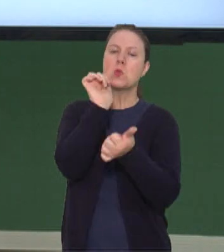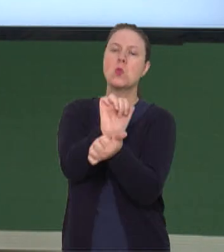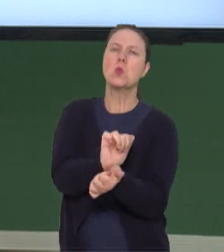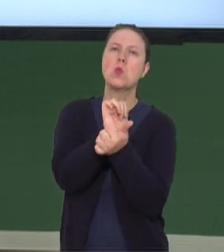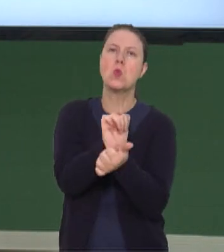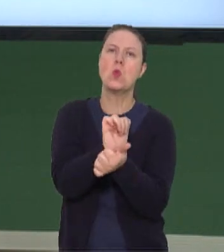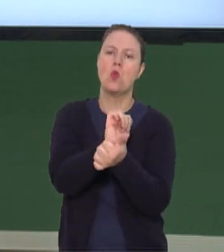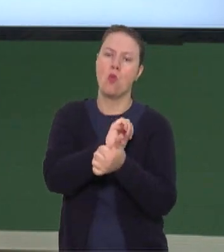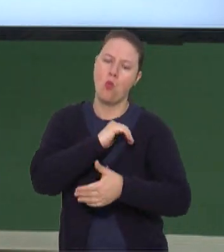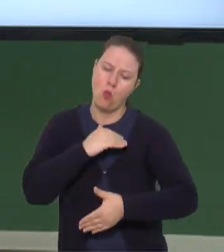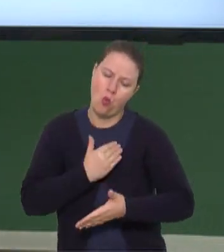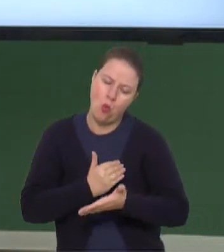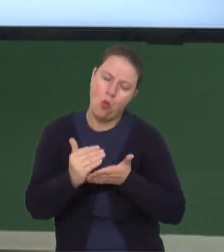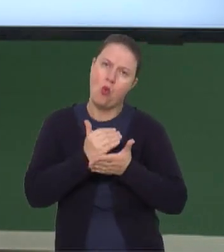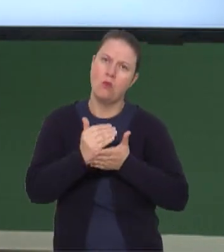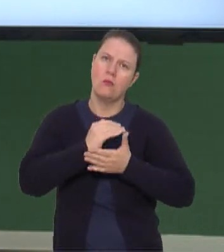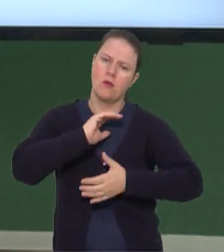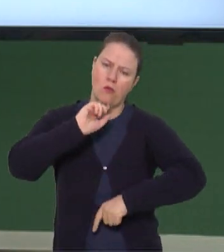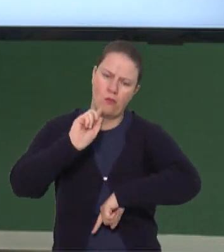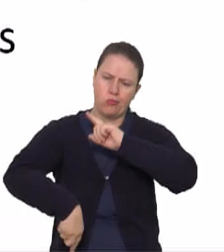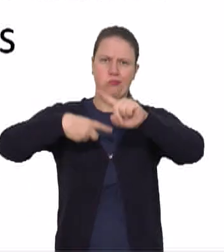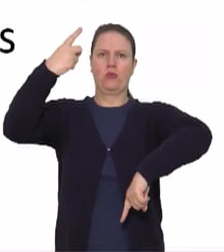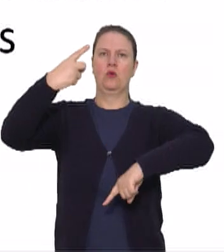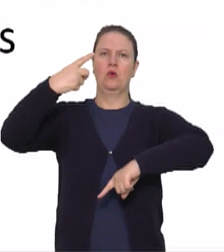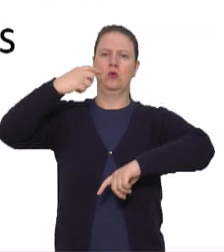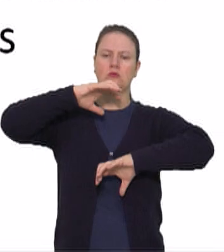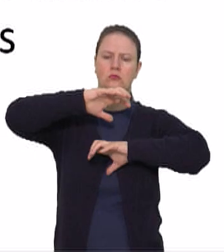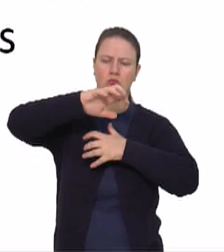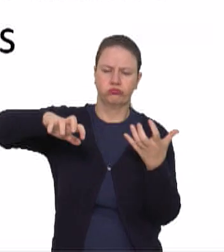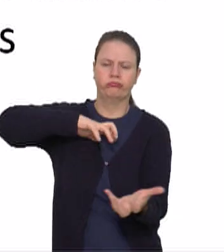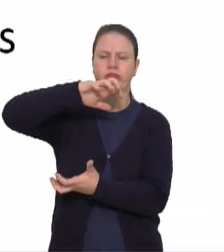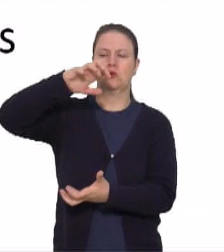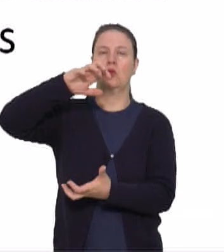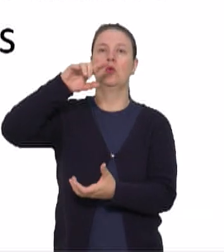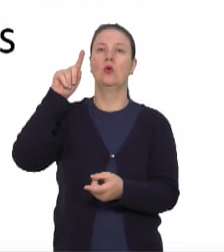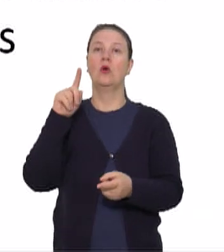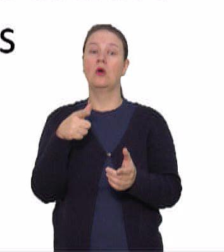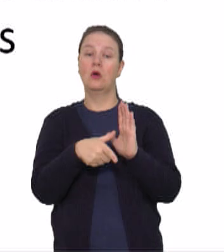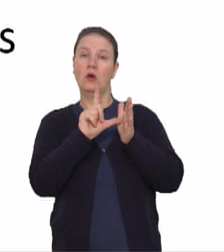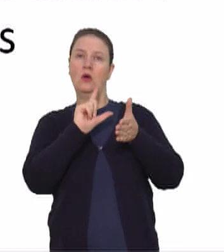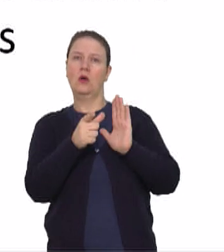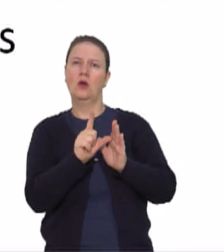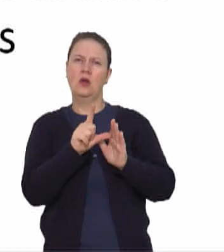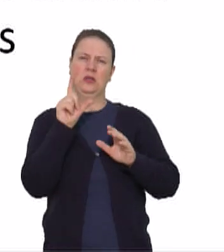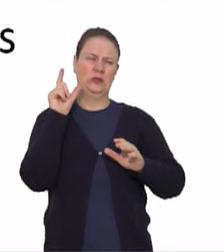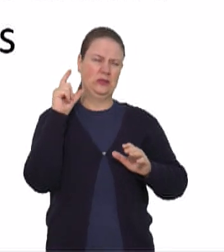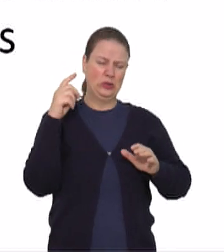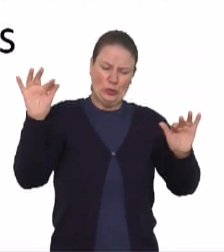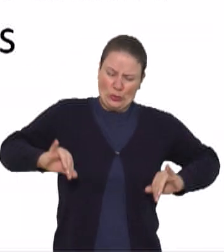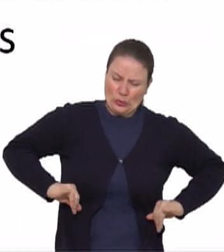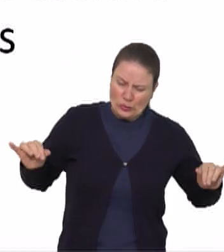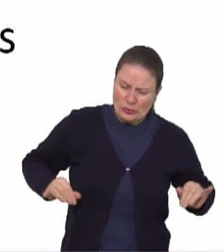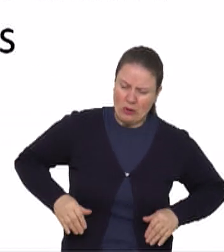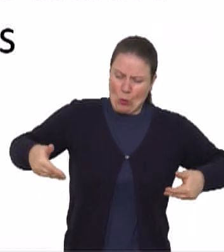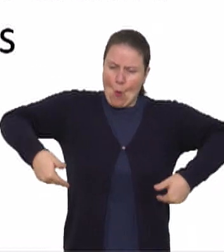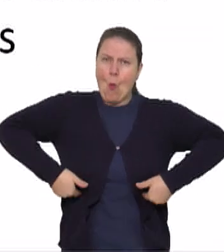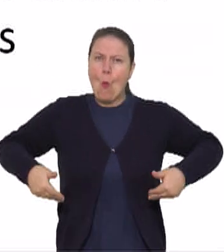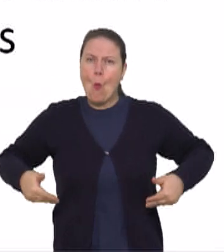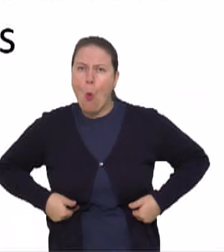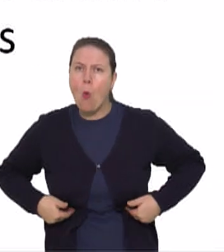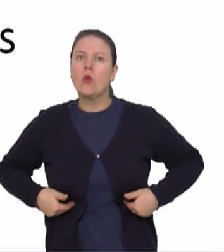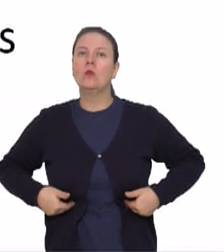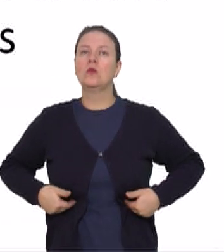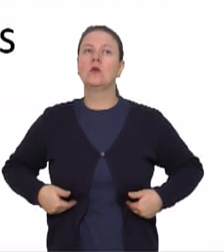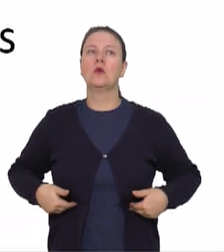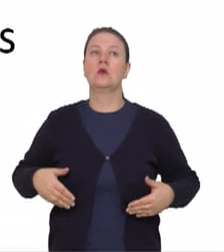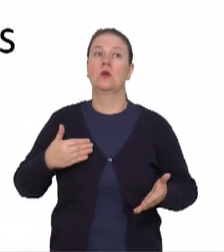revolucionário em si. Né? Reagindo à situação que a gente já viu anteriormente de maus tratos, doença, fome, em